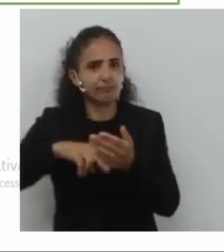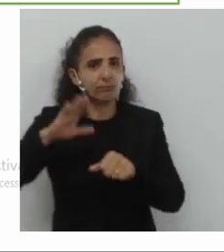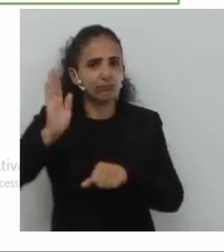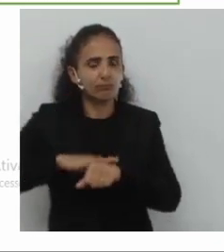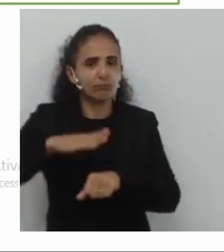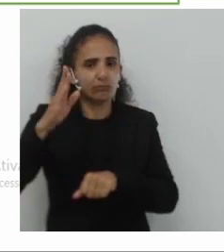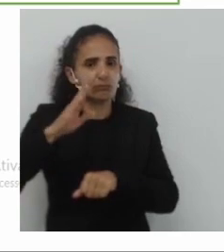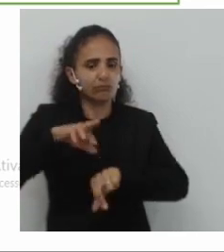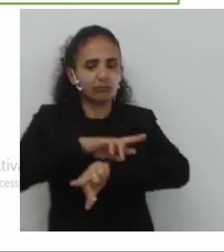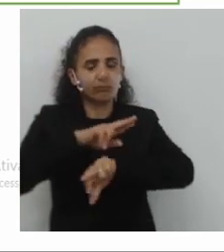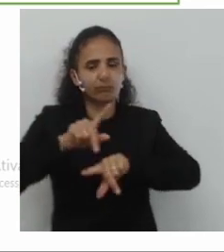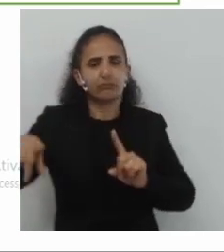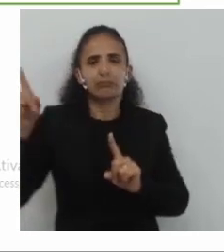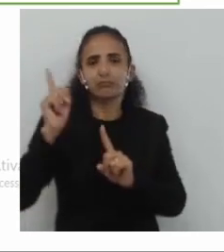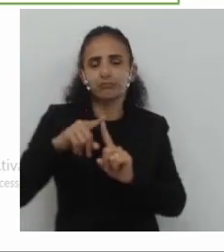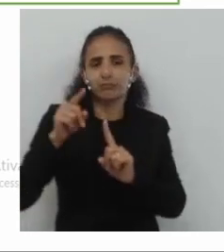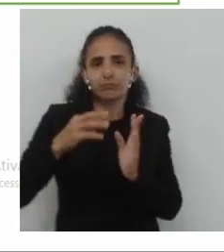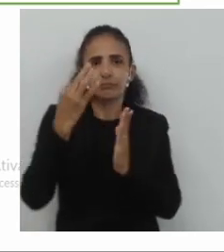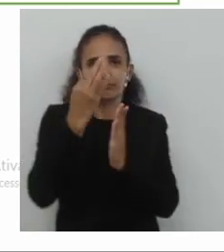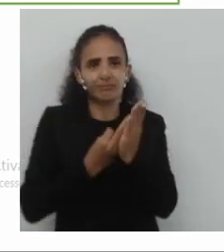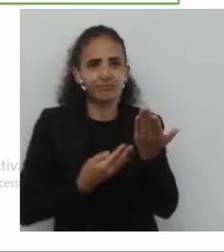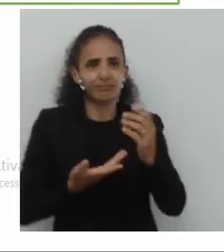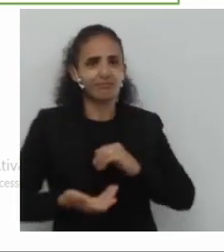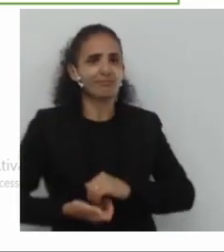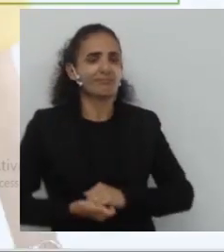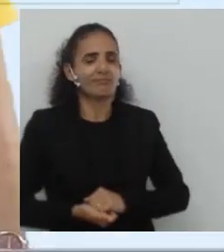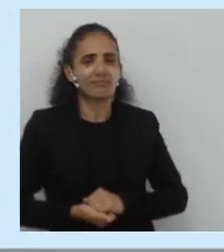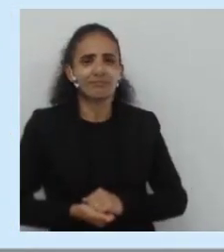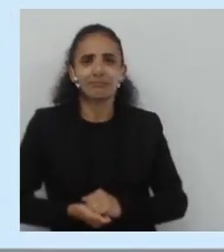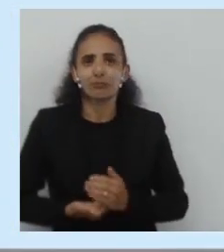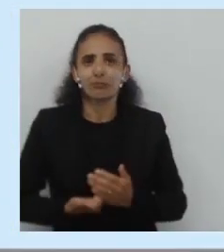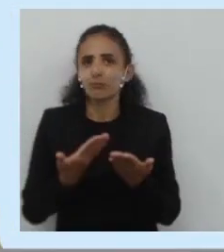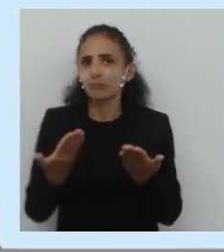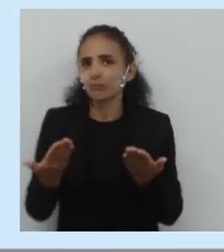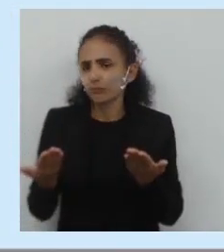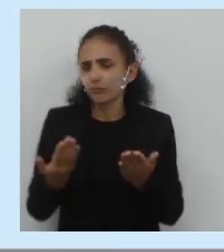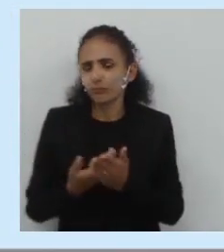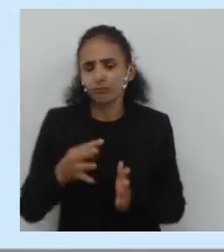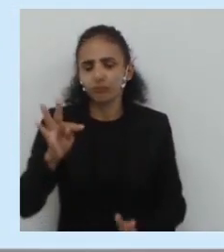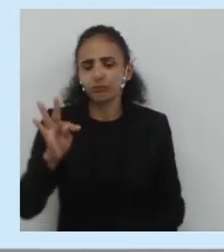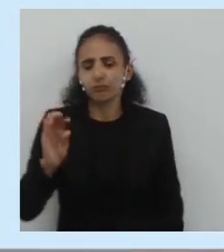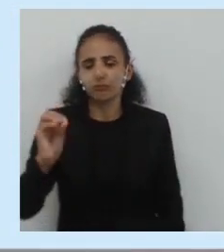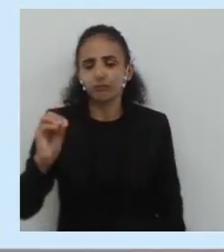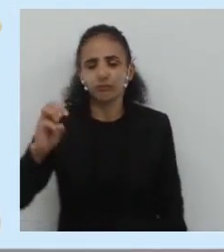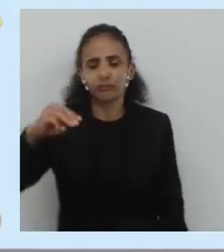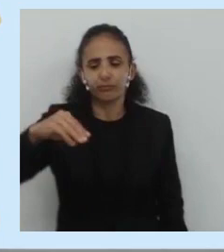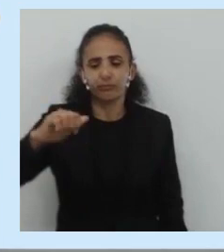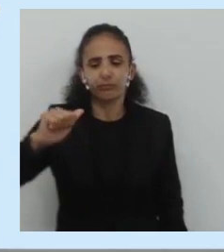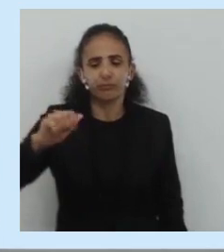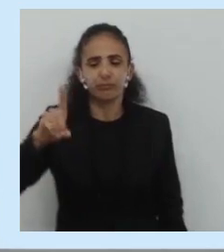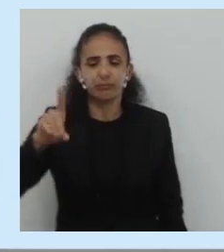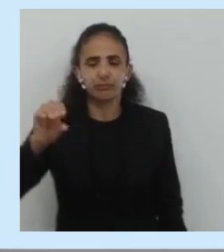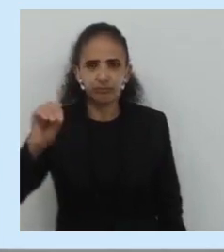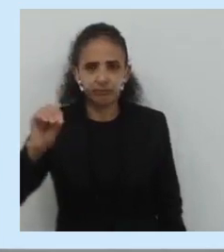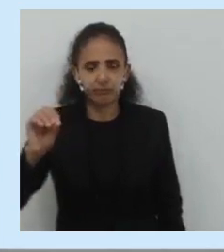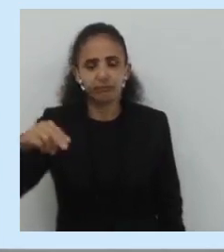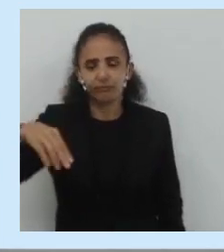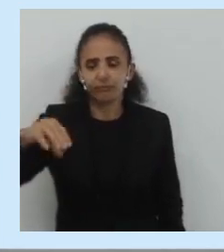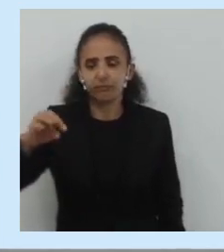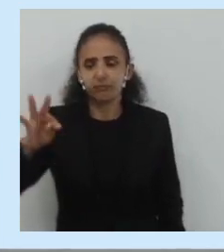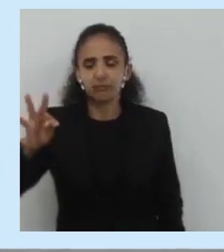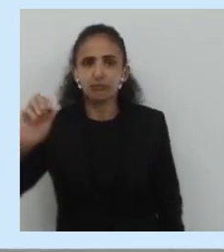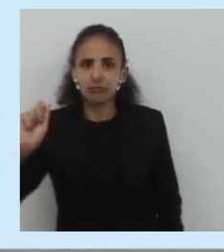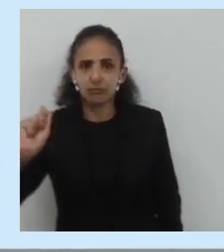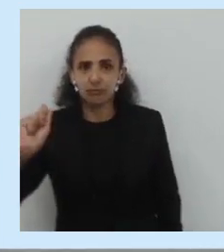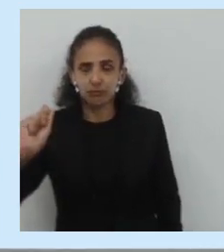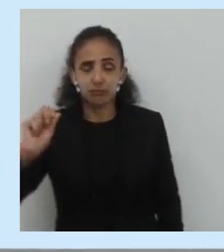nos mais diversos tipos de texto. Corta para mim. Vamos ver, quando eu falar em tomada de notas, resumo, uma tomada